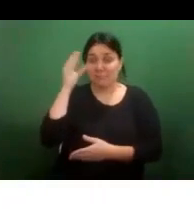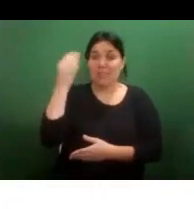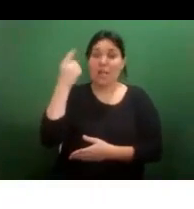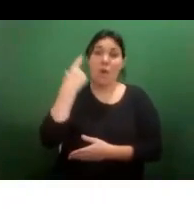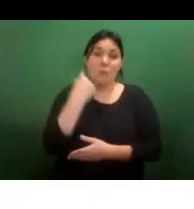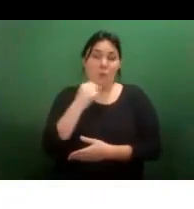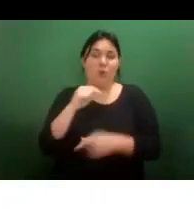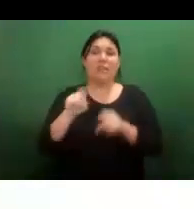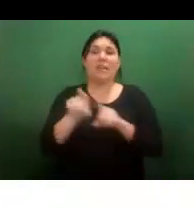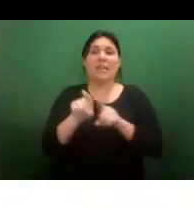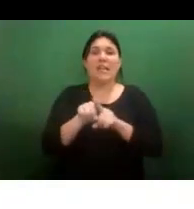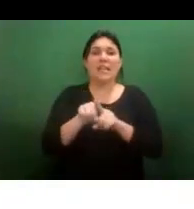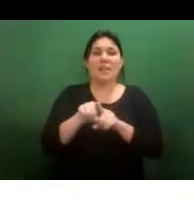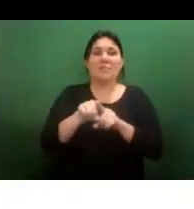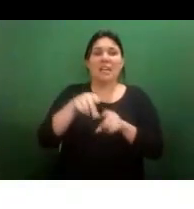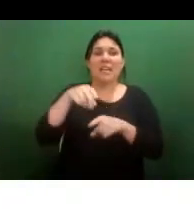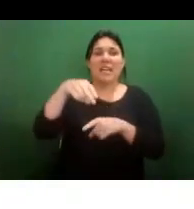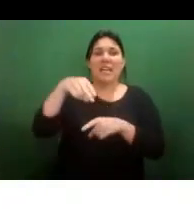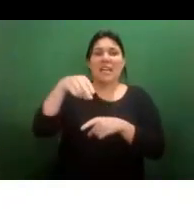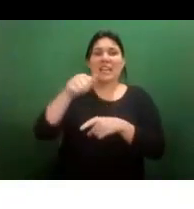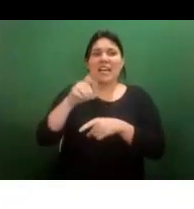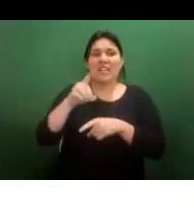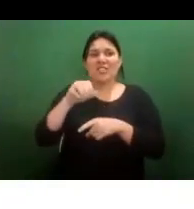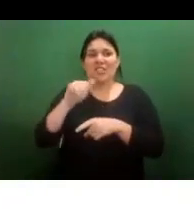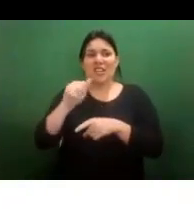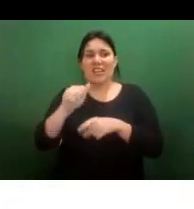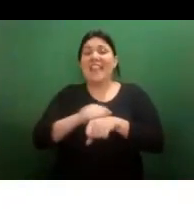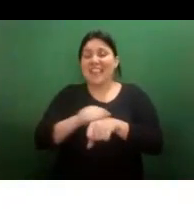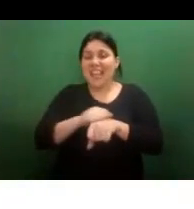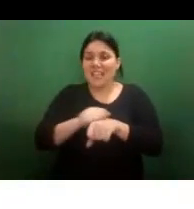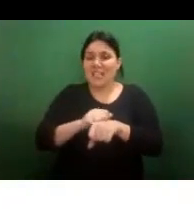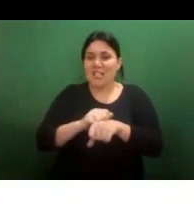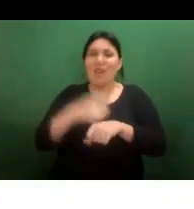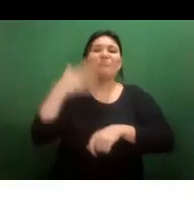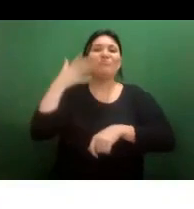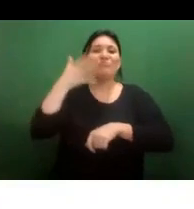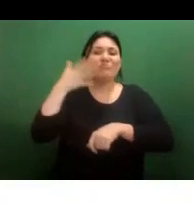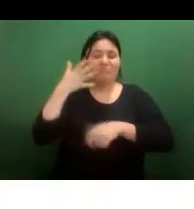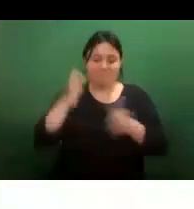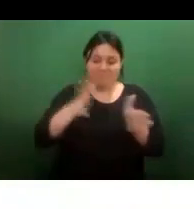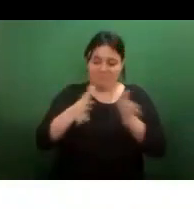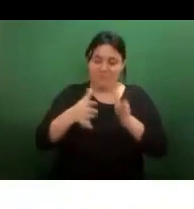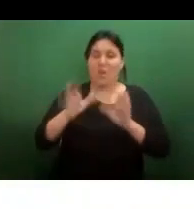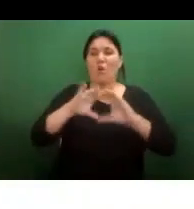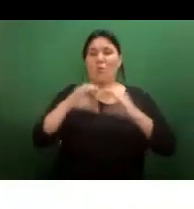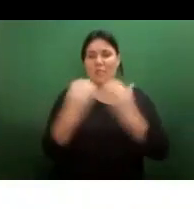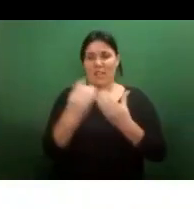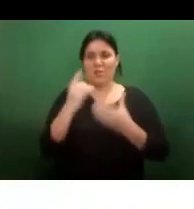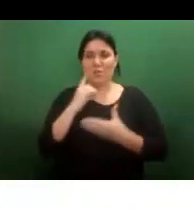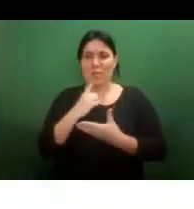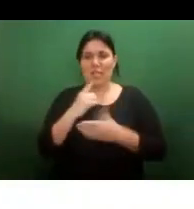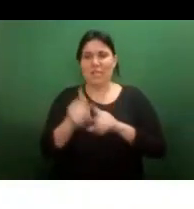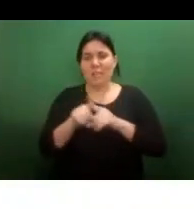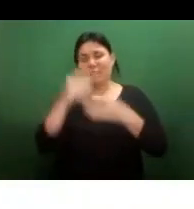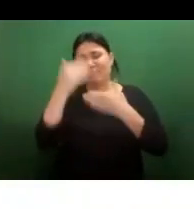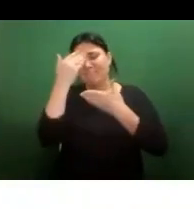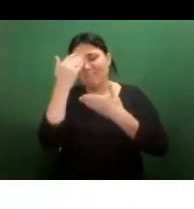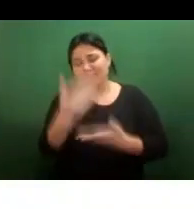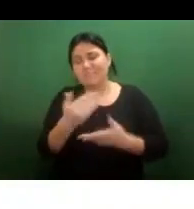Nádia, por tornarem as nossas palestras acessíveis para a comunidade surda. Agradeço também aos